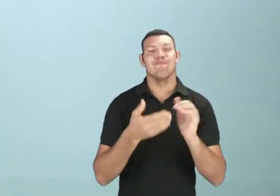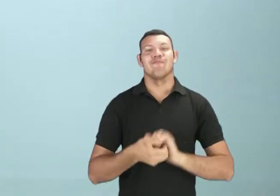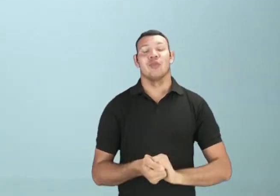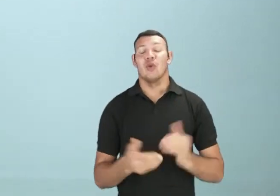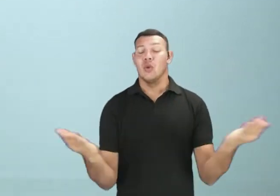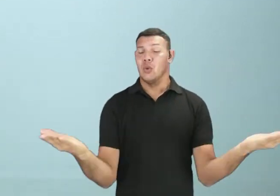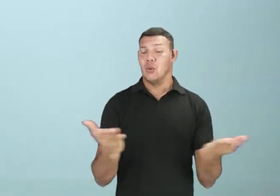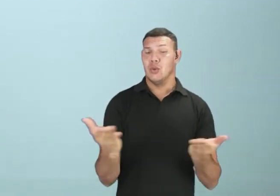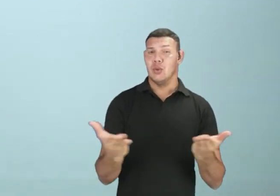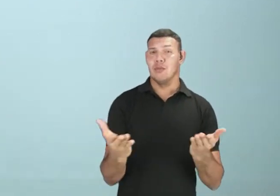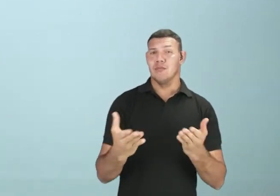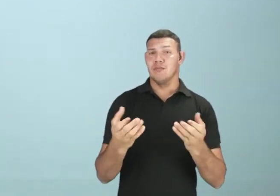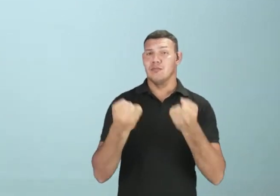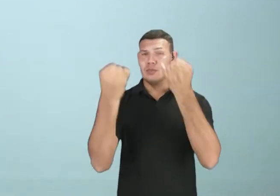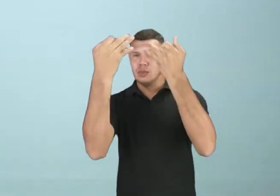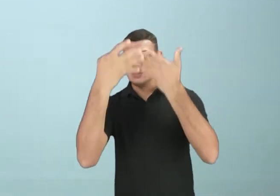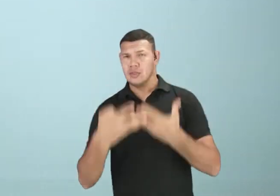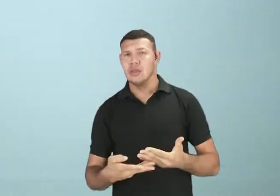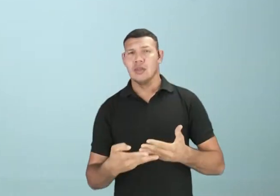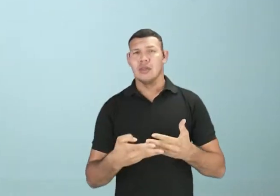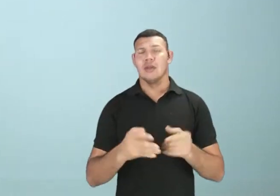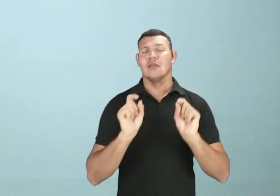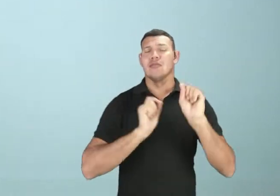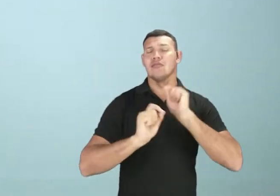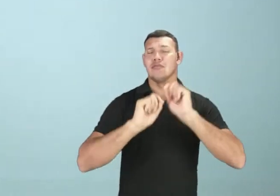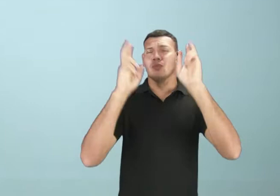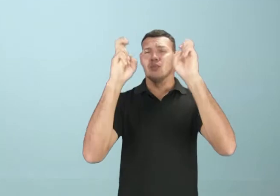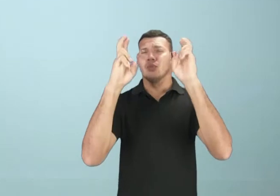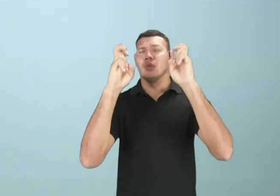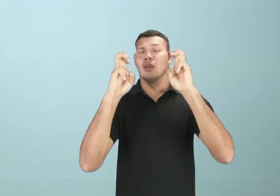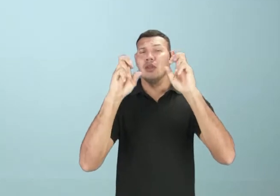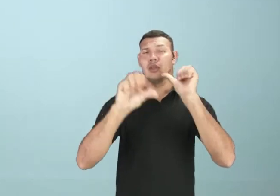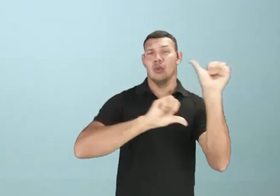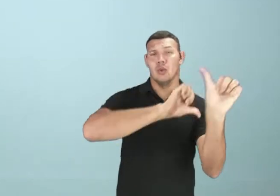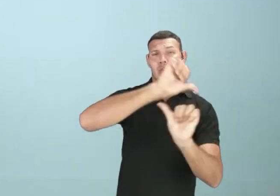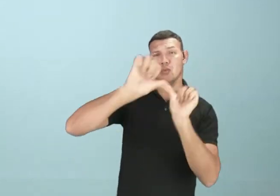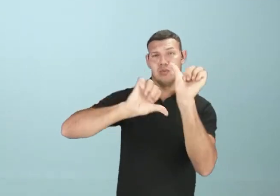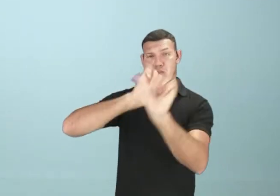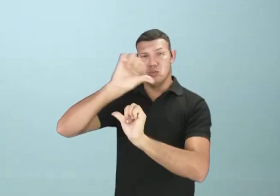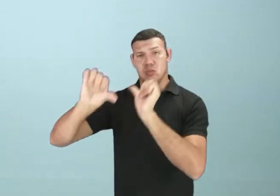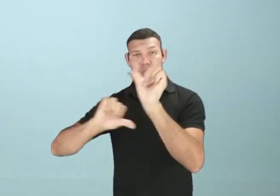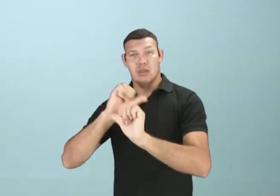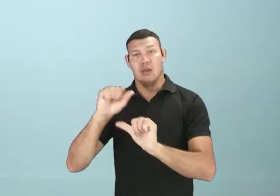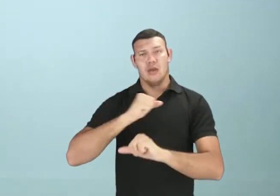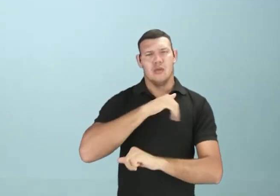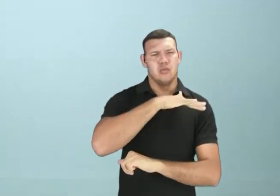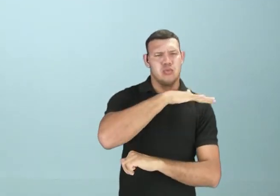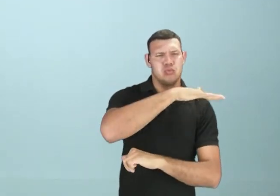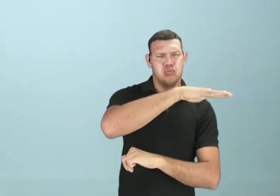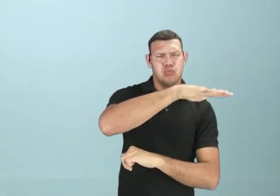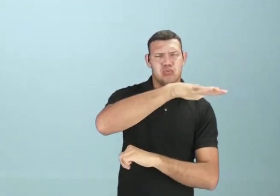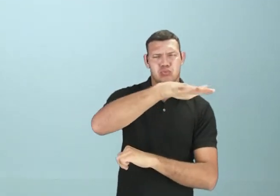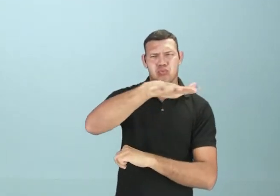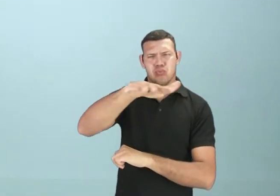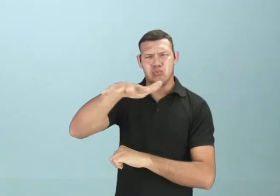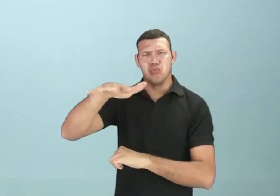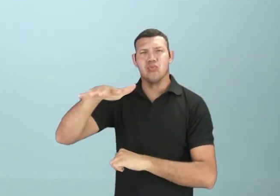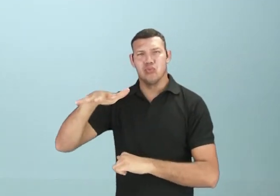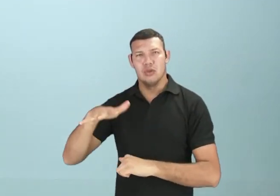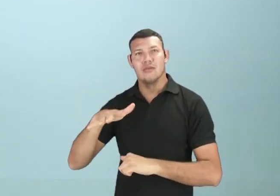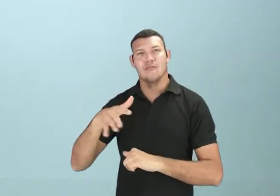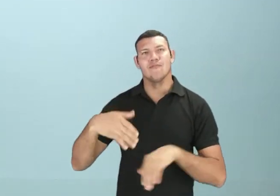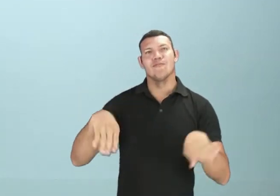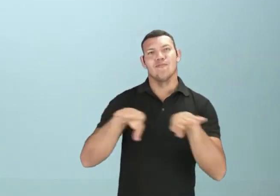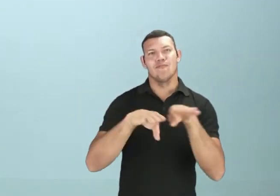Hoje nós vamos falar sobre as transformações das paisagens urbanas, como moradia, as funções urbanas que elas oferecem,